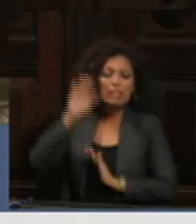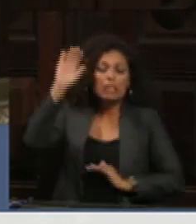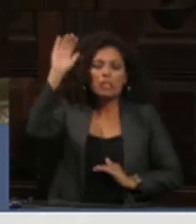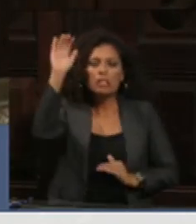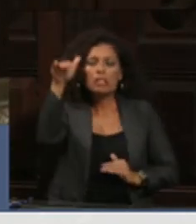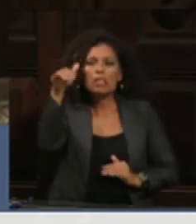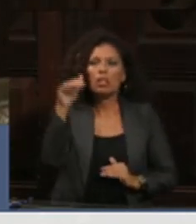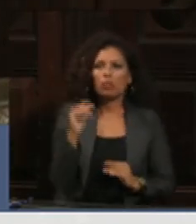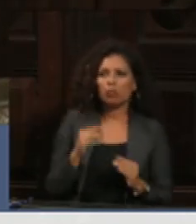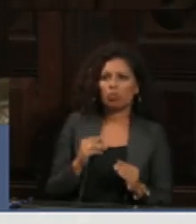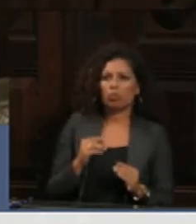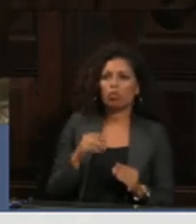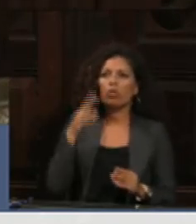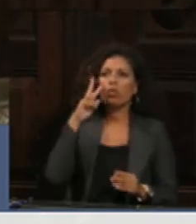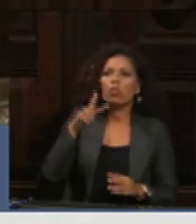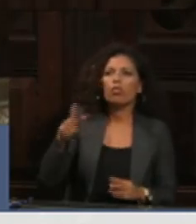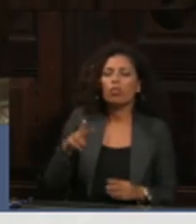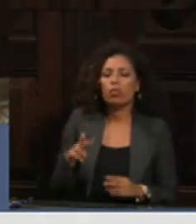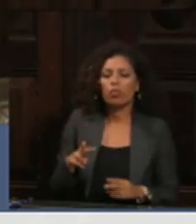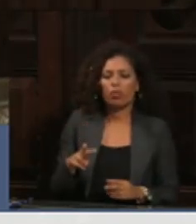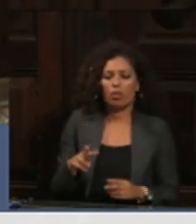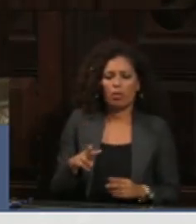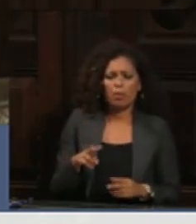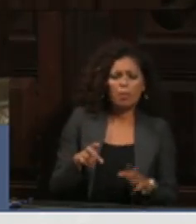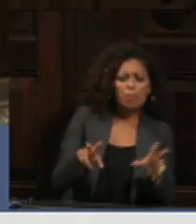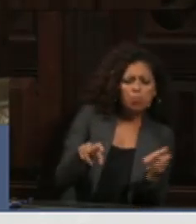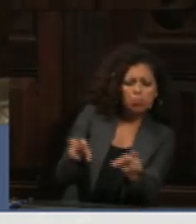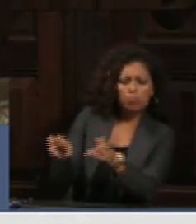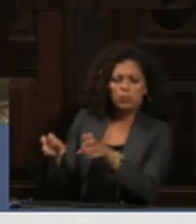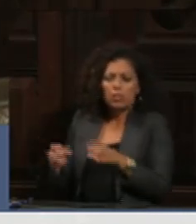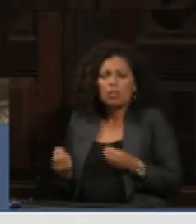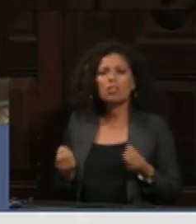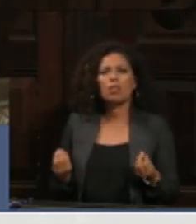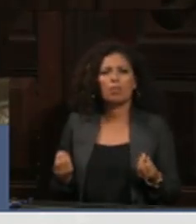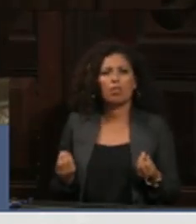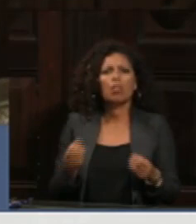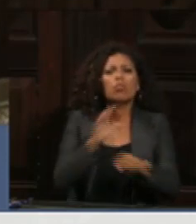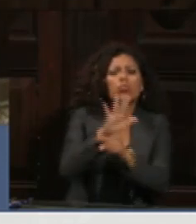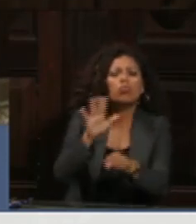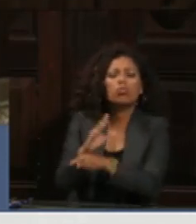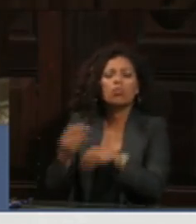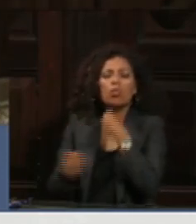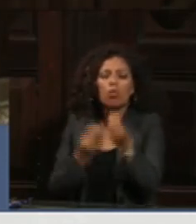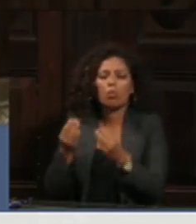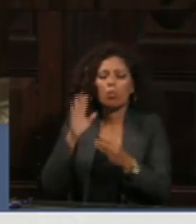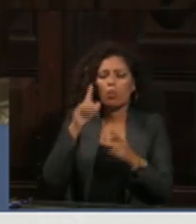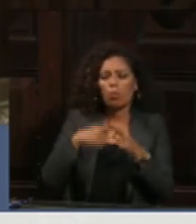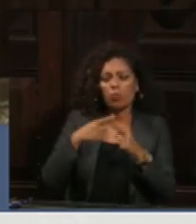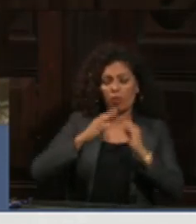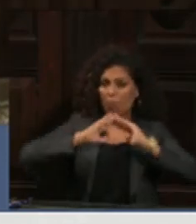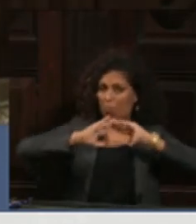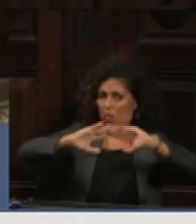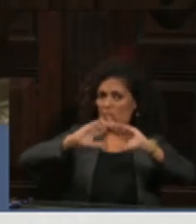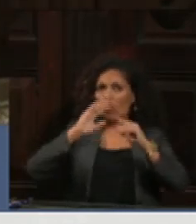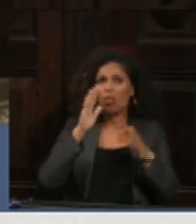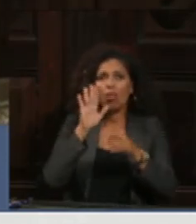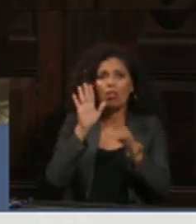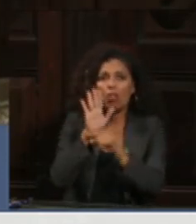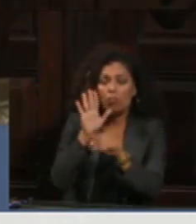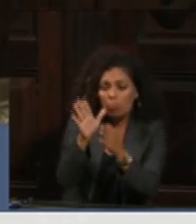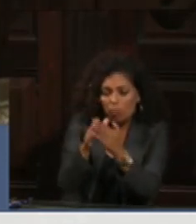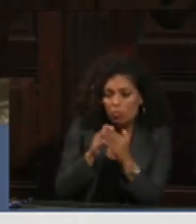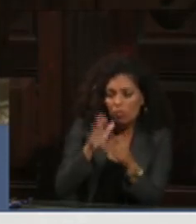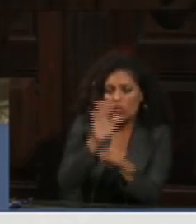estarem sensíveis e percebendo o que está acontecendo, oferecendo ajuda. Porque pedir ajuda não é vergonha para ninguém.